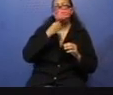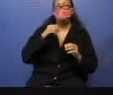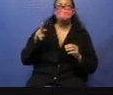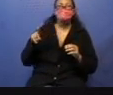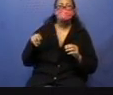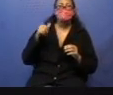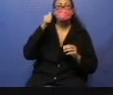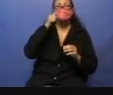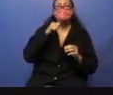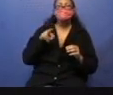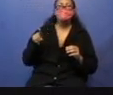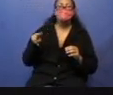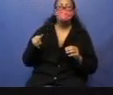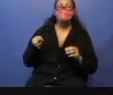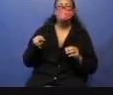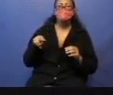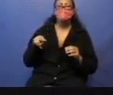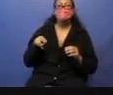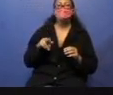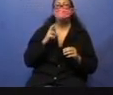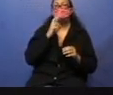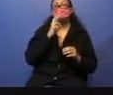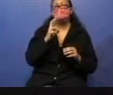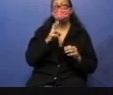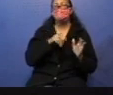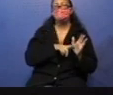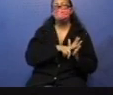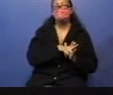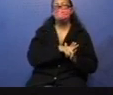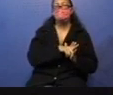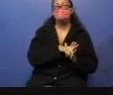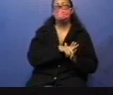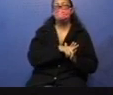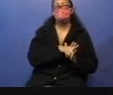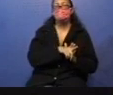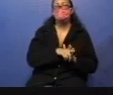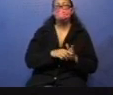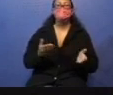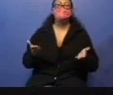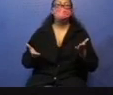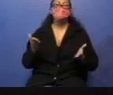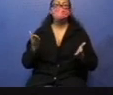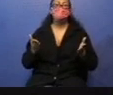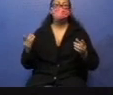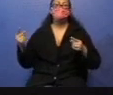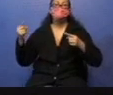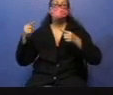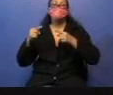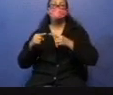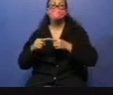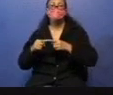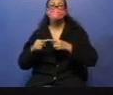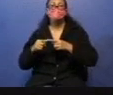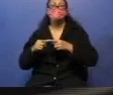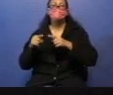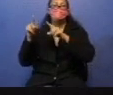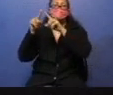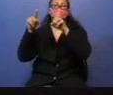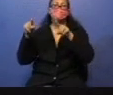ver. E responda as questões. Qual é o objetivo desse cartaz? Quer